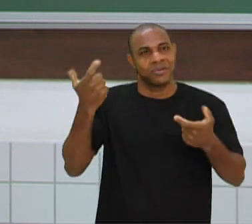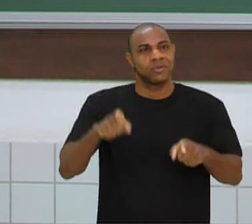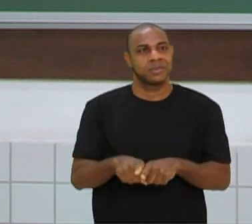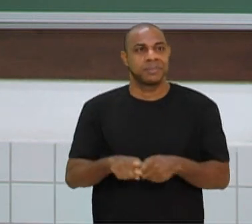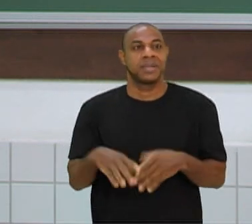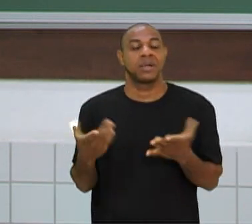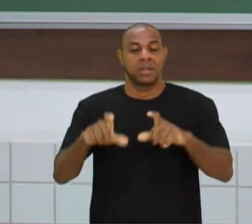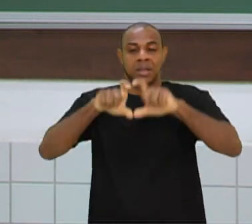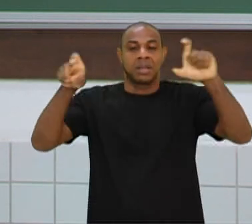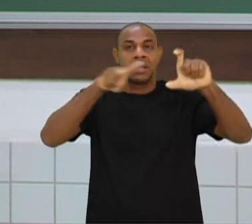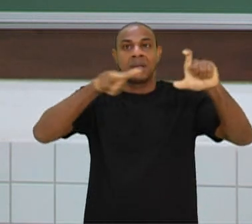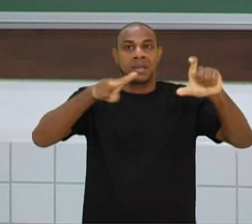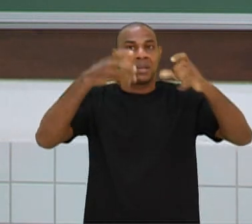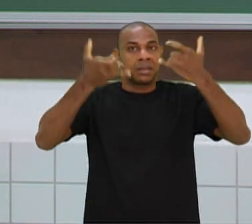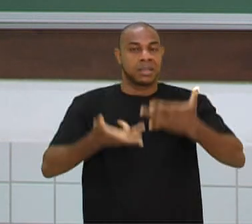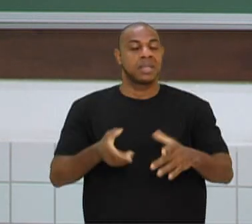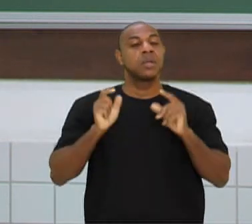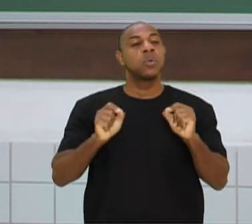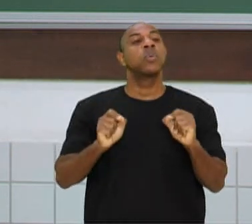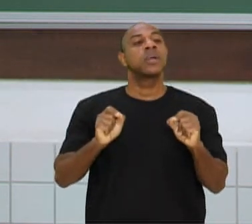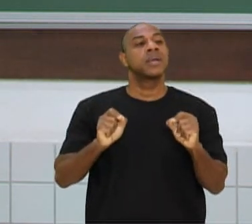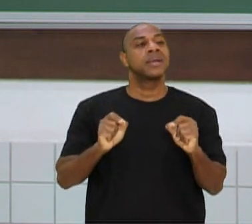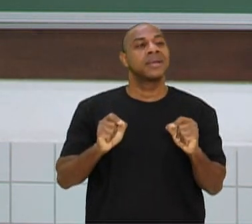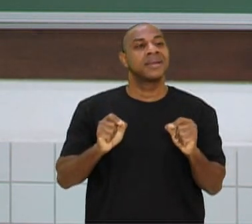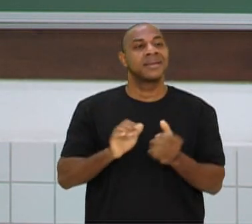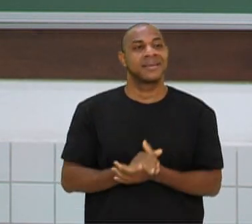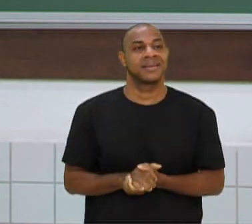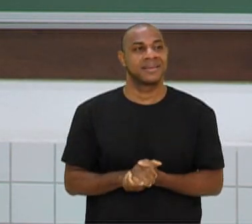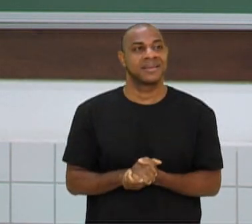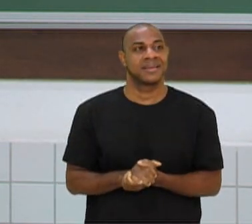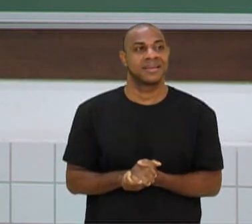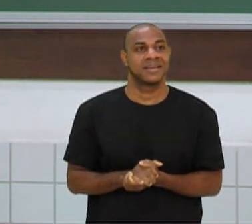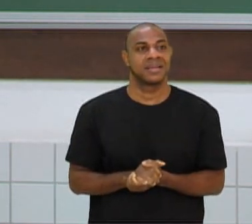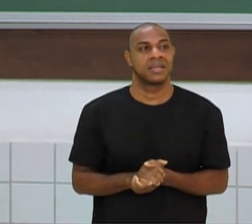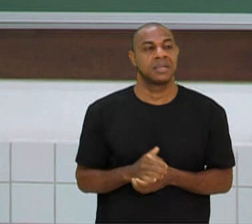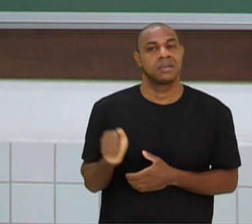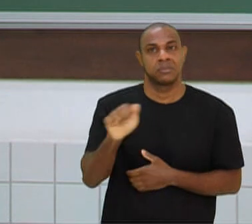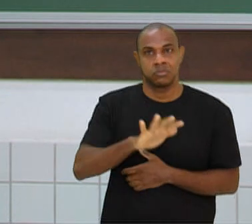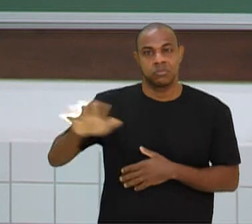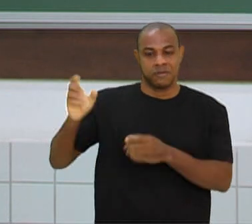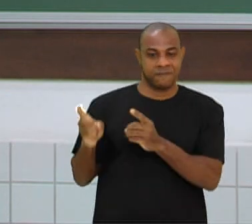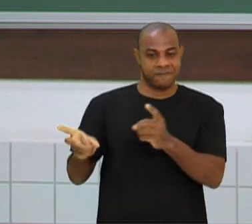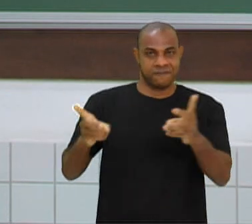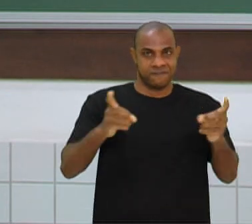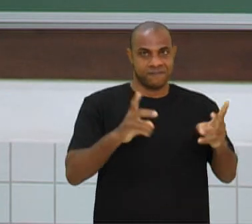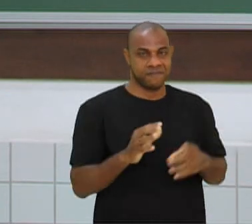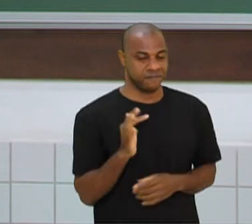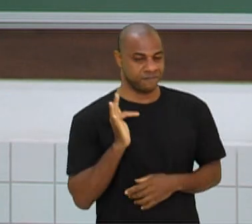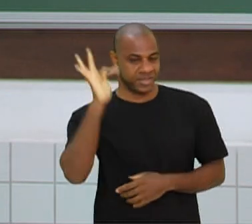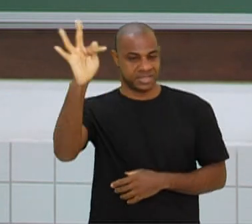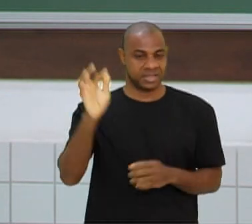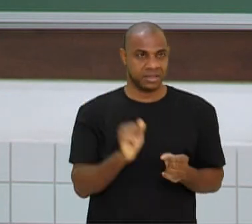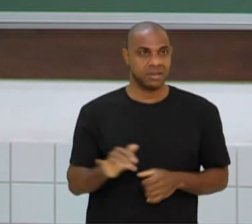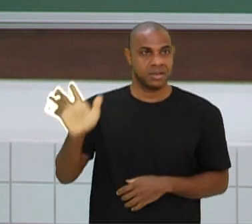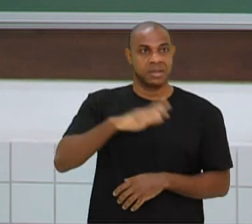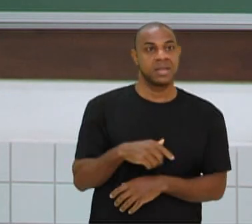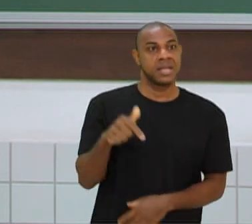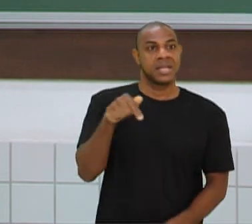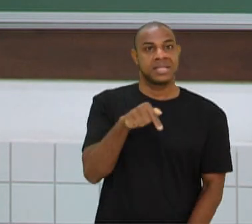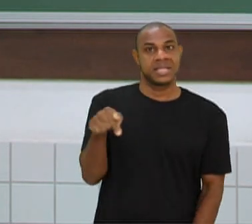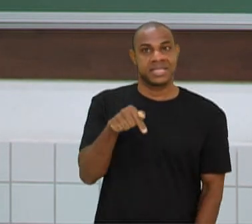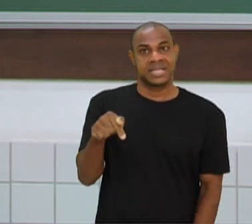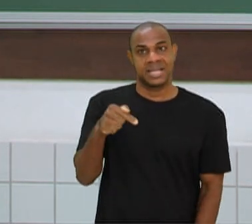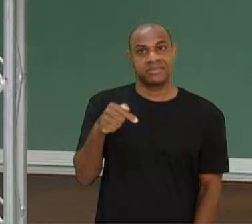fragmento, ele diz que a Federação Nacional de Venda percebe que mais de 77 milhões